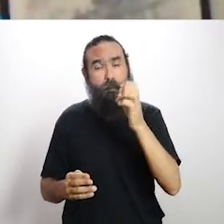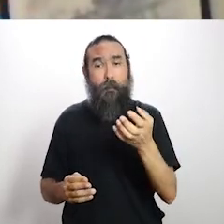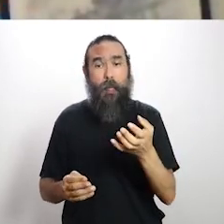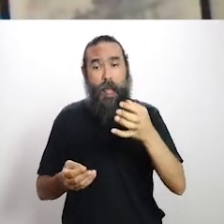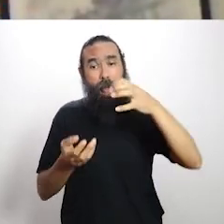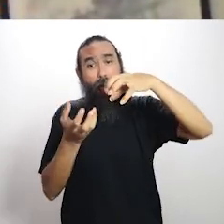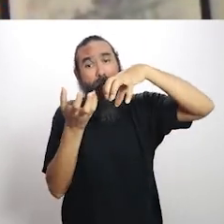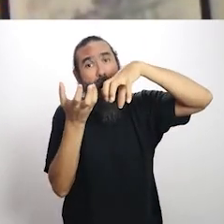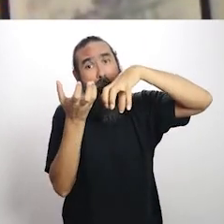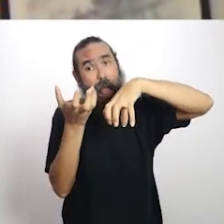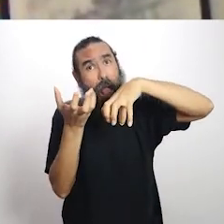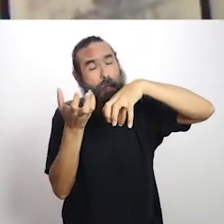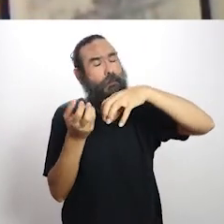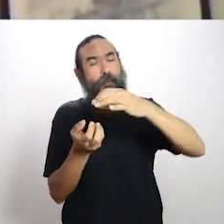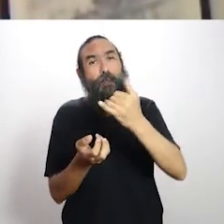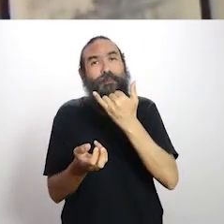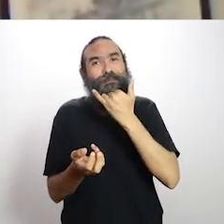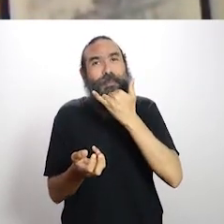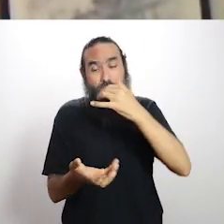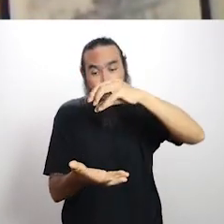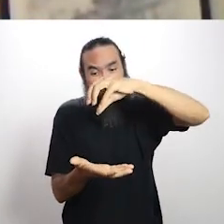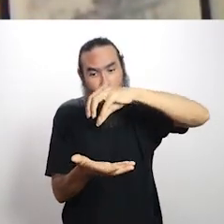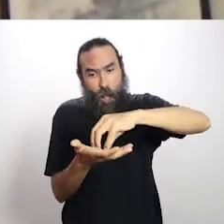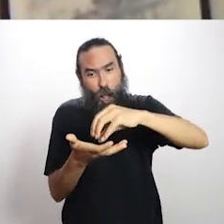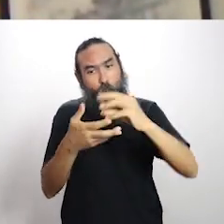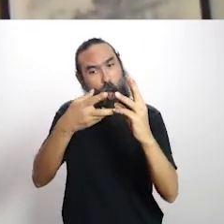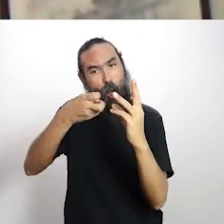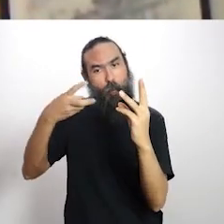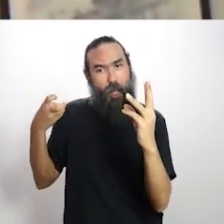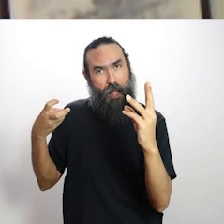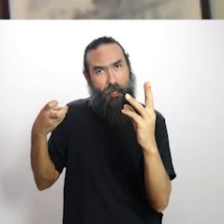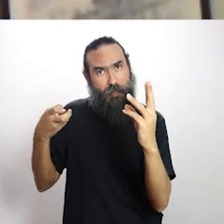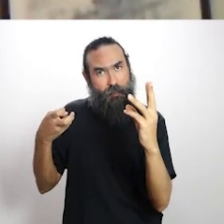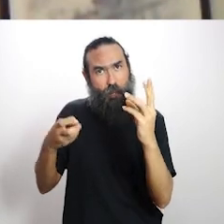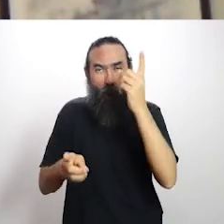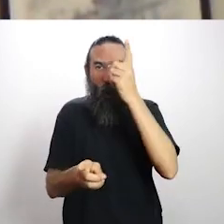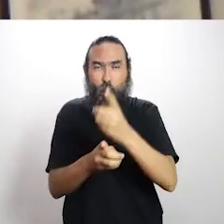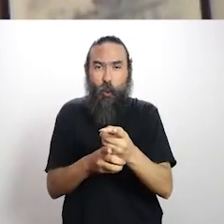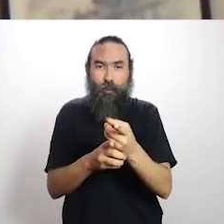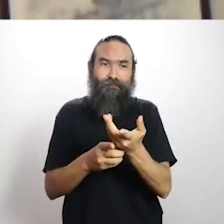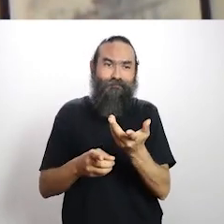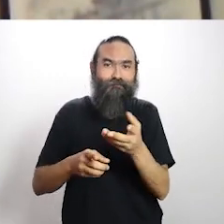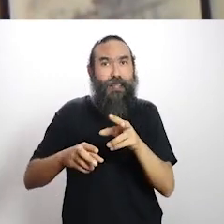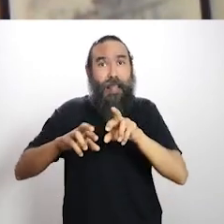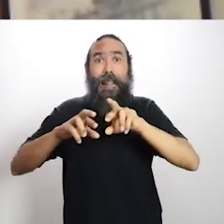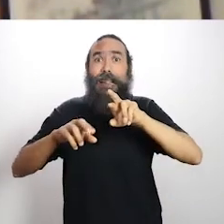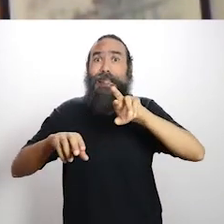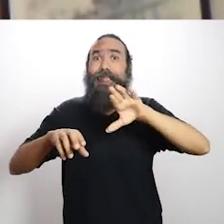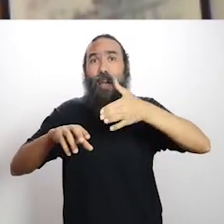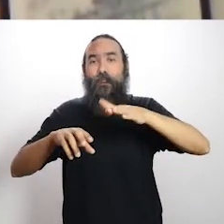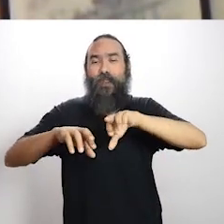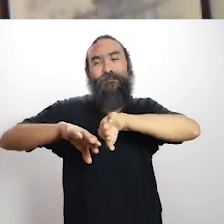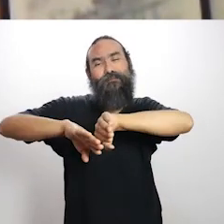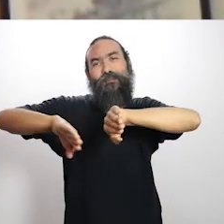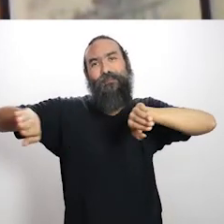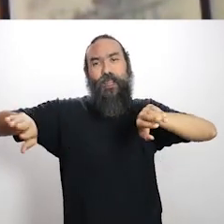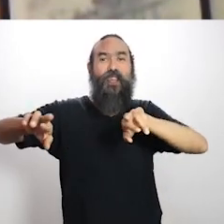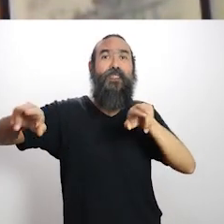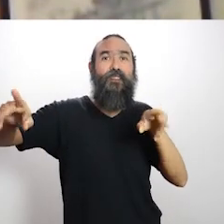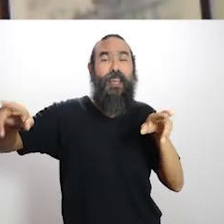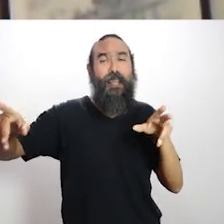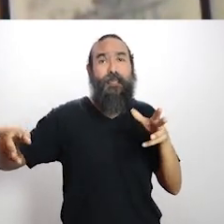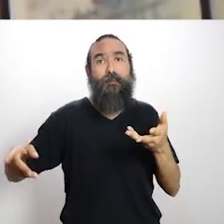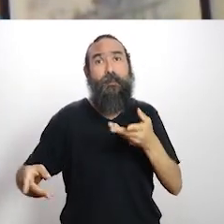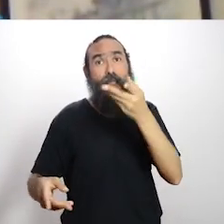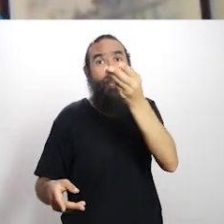atendidos aí não é o único mecanismo de acesso a recursos para vocês por quê? porque tem